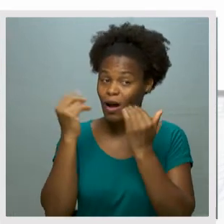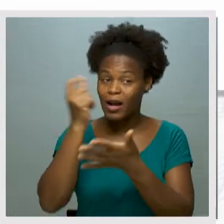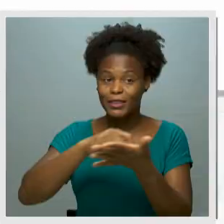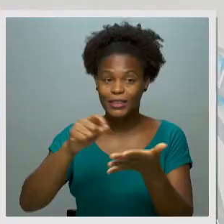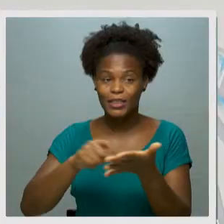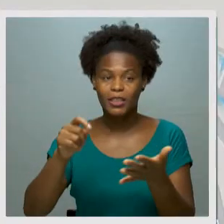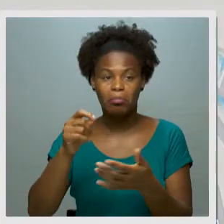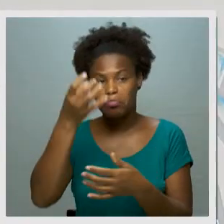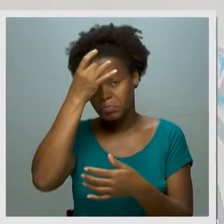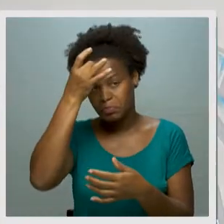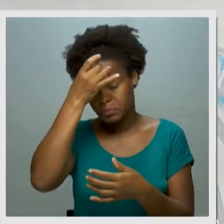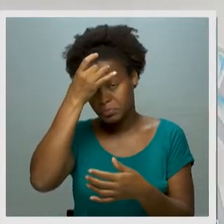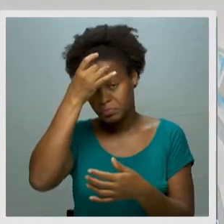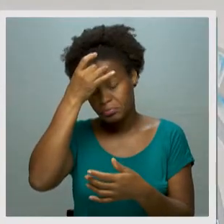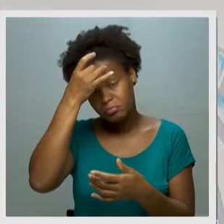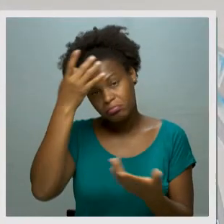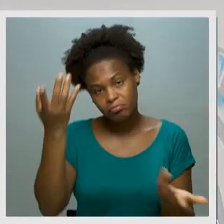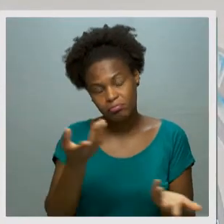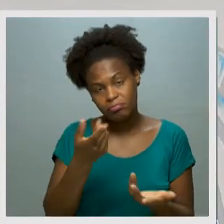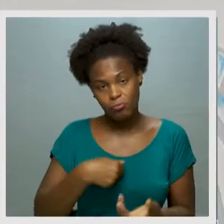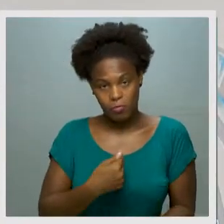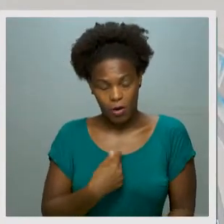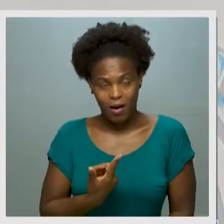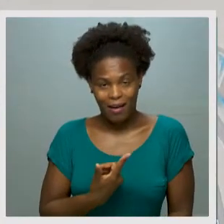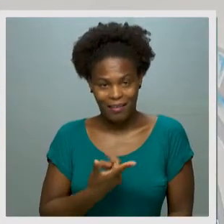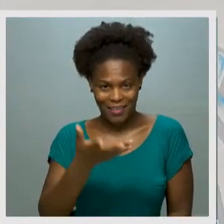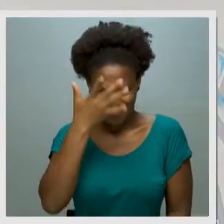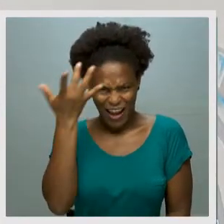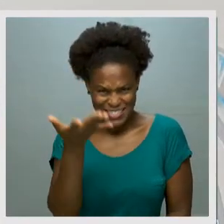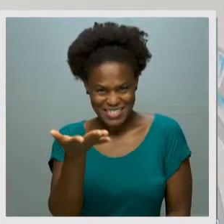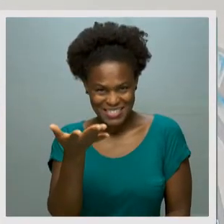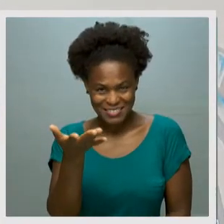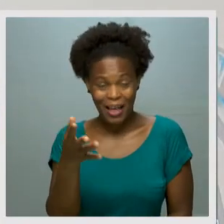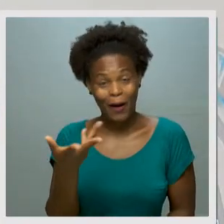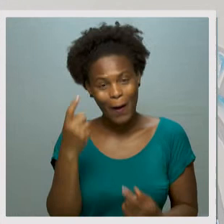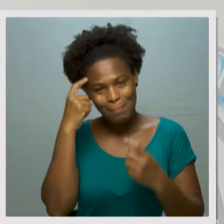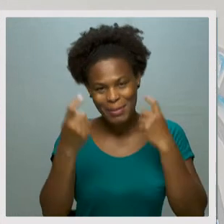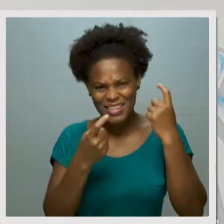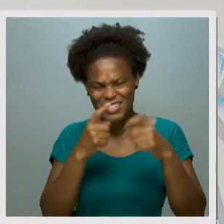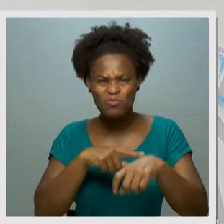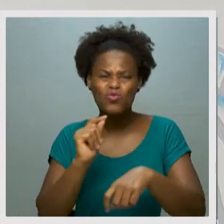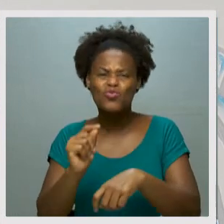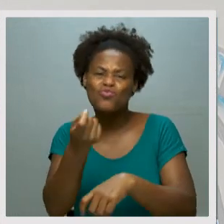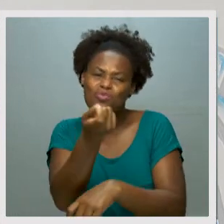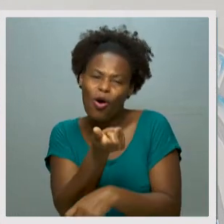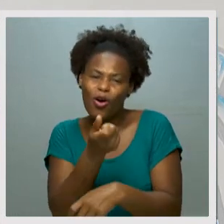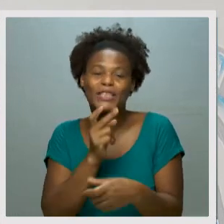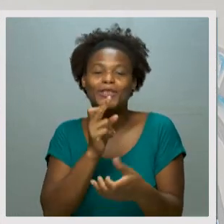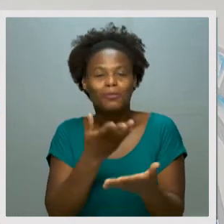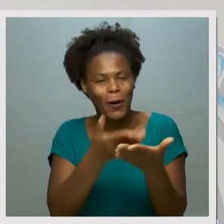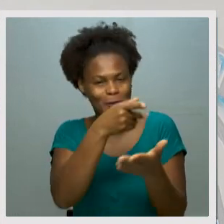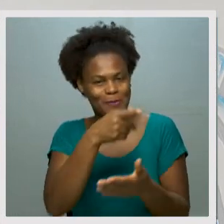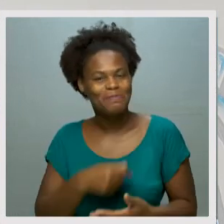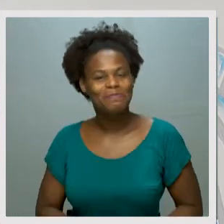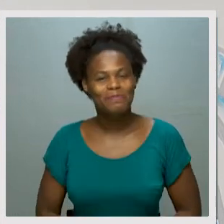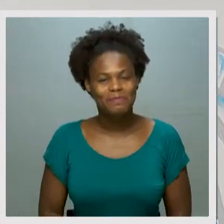subjetiva. O que é que você acha? Fácil, não é? Então reflita em poucos minutos e